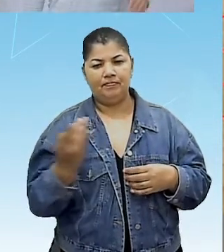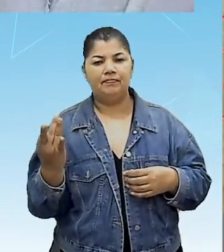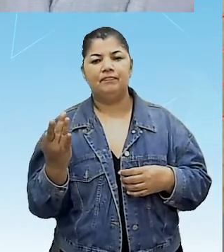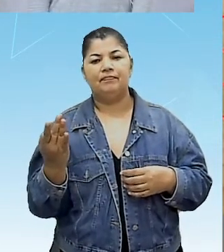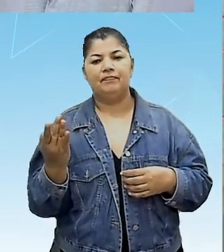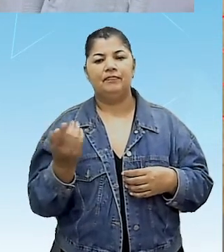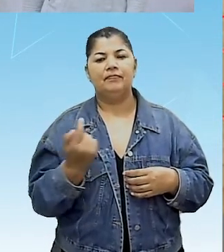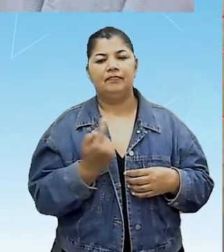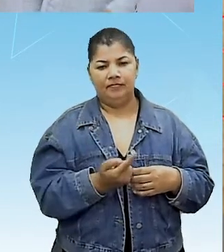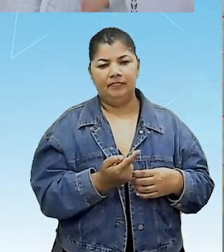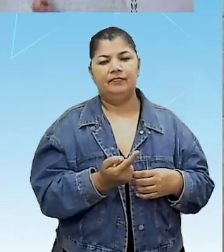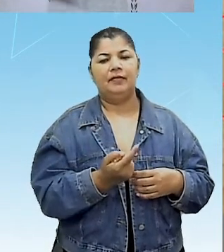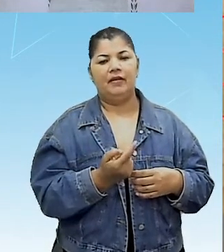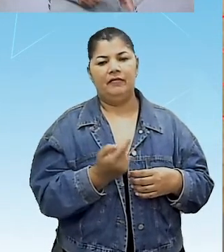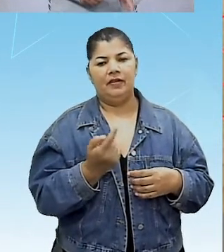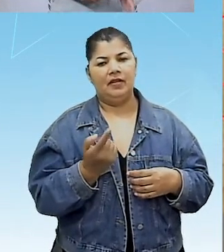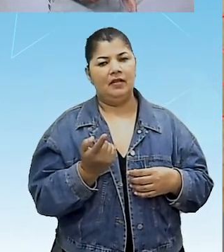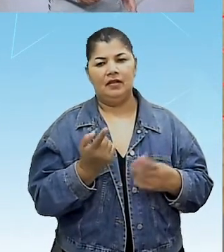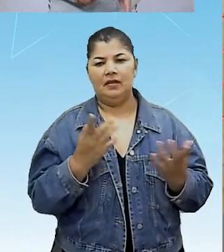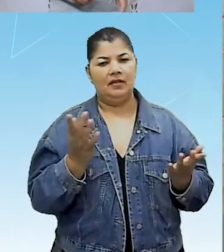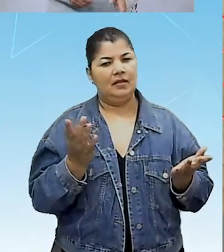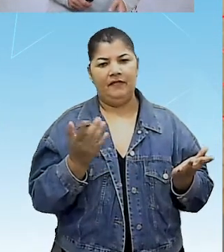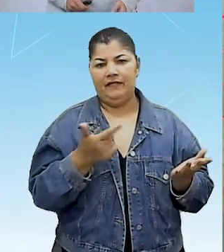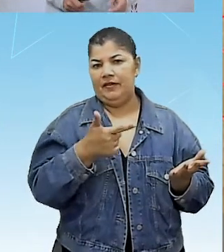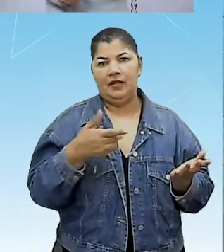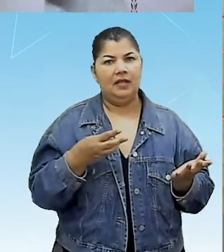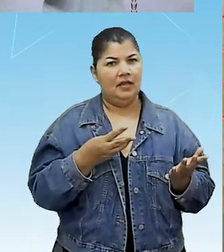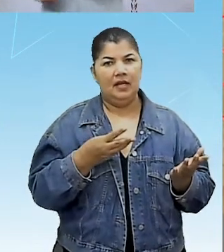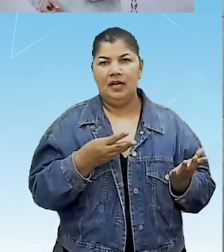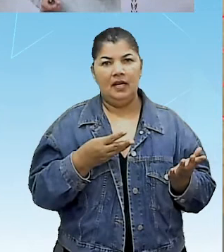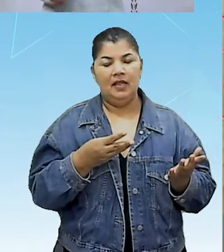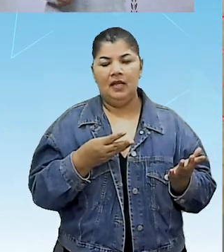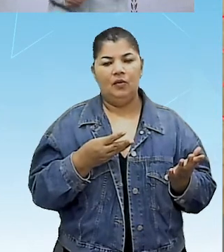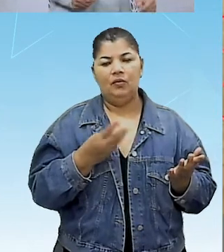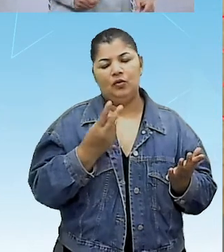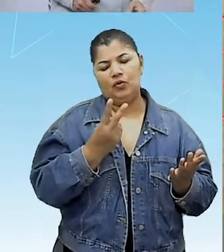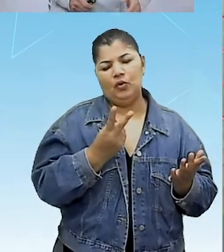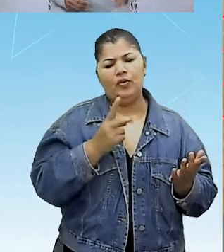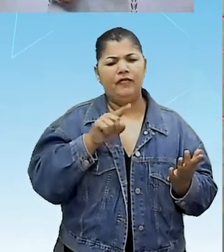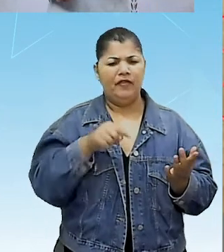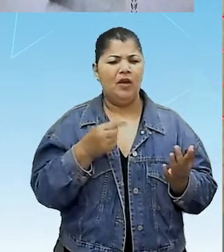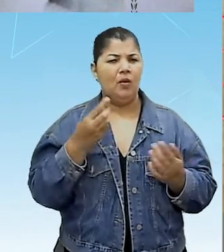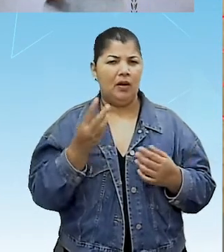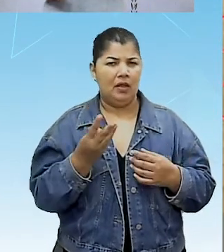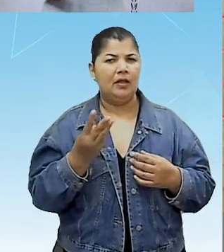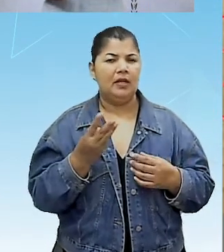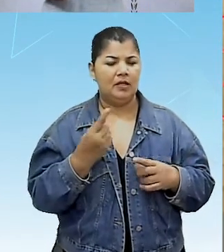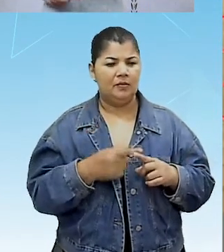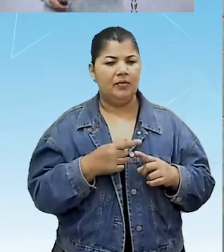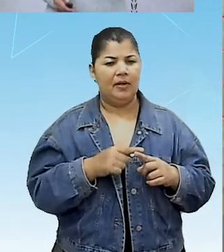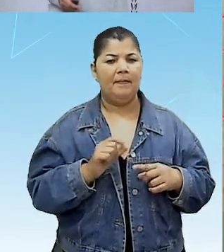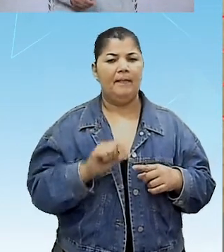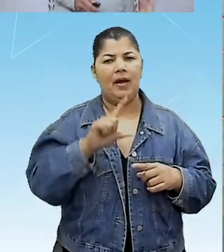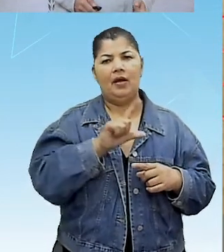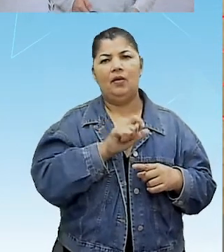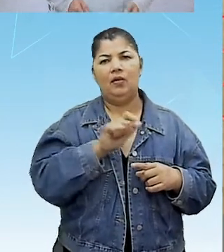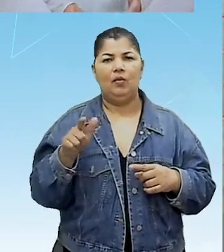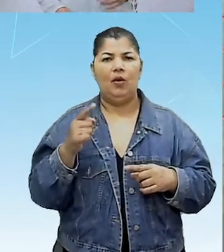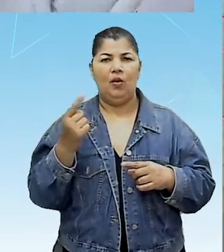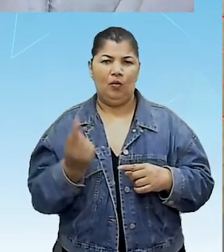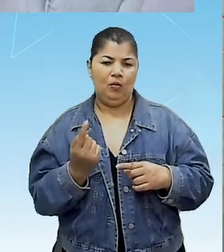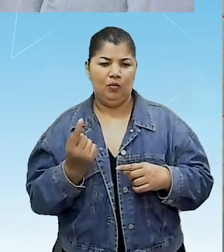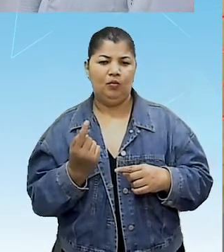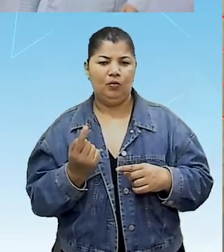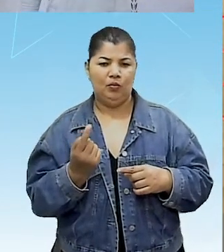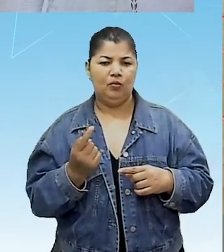aqui? Quantifica. Não deixa 23, tá? Deixa 2,3, porque ele é maior ou igual a 1, menor que 10.